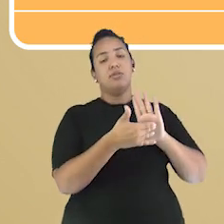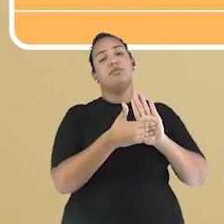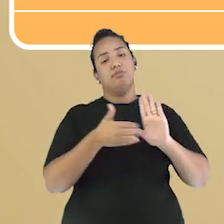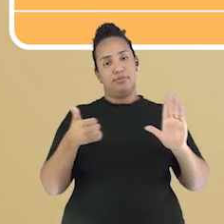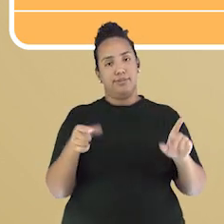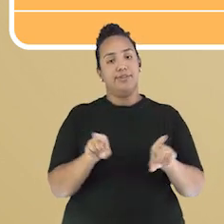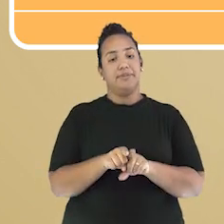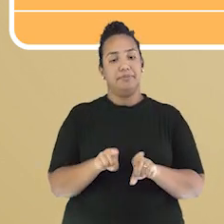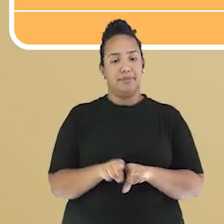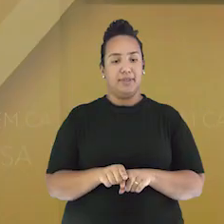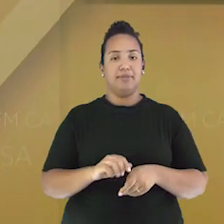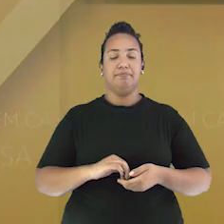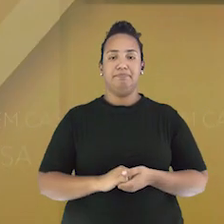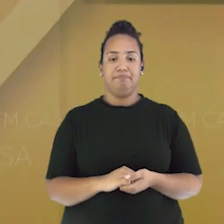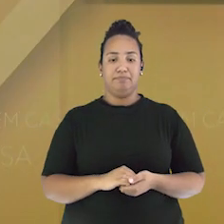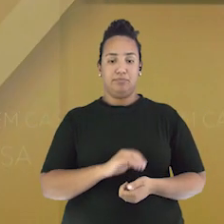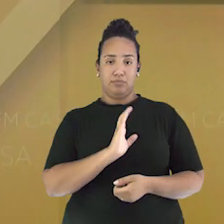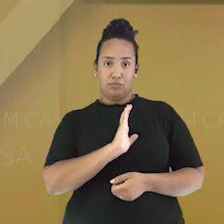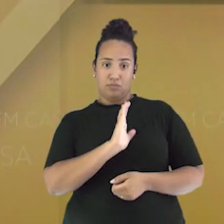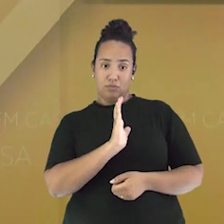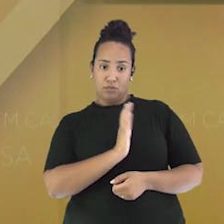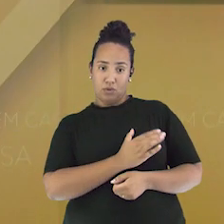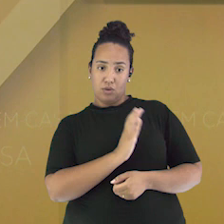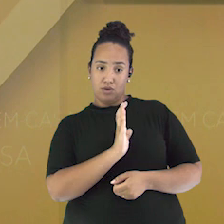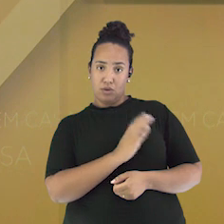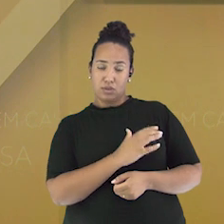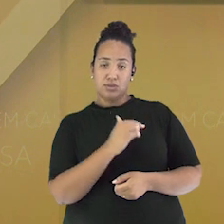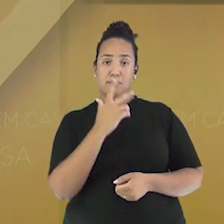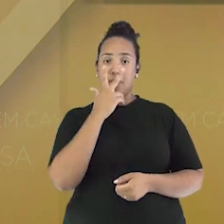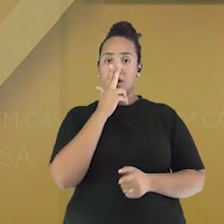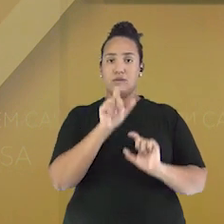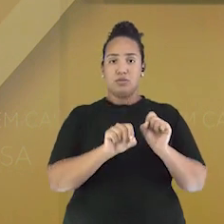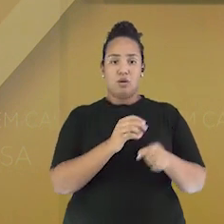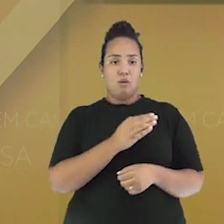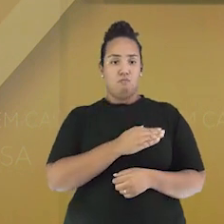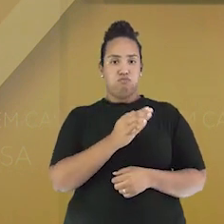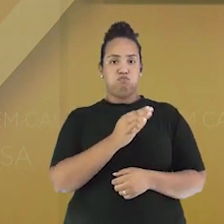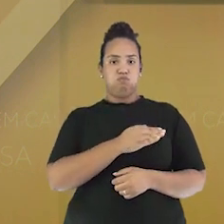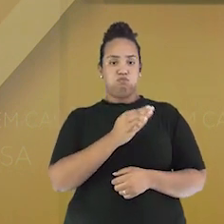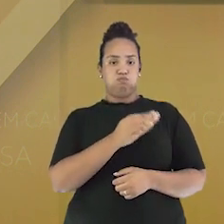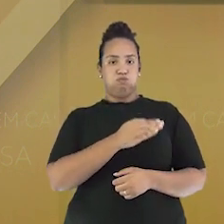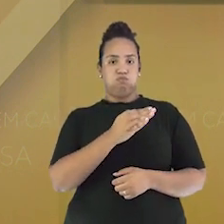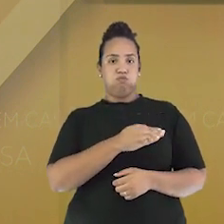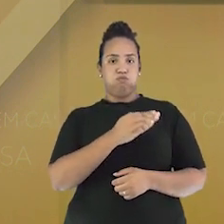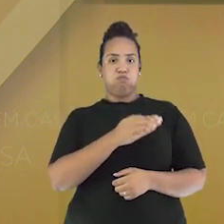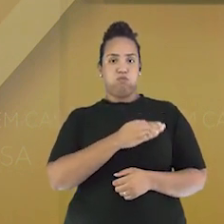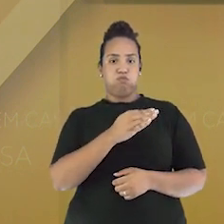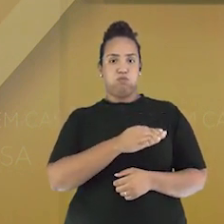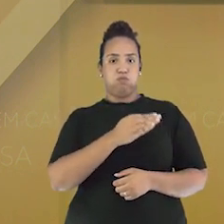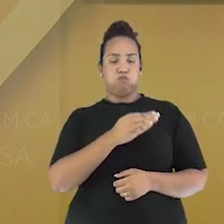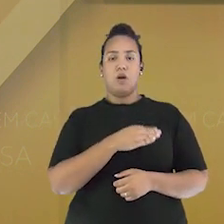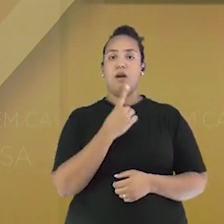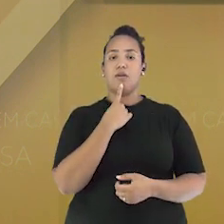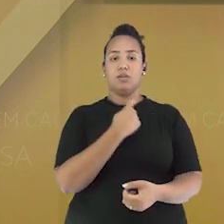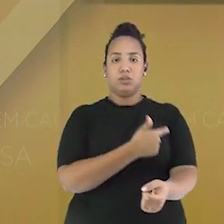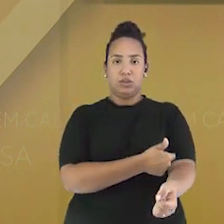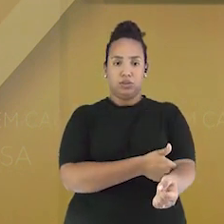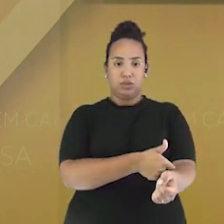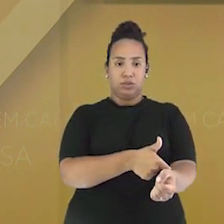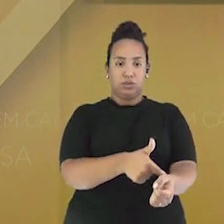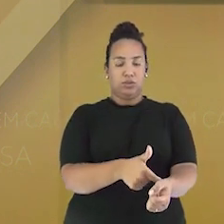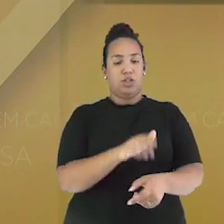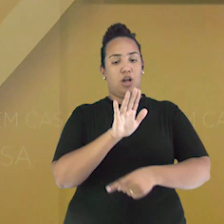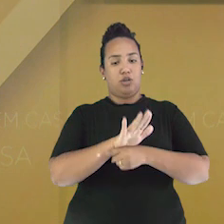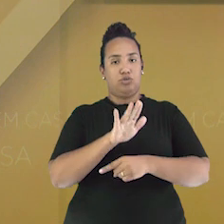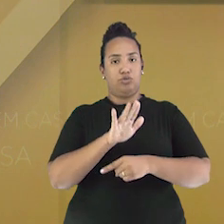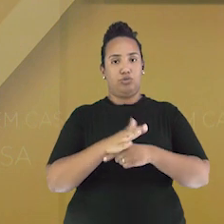nosso organismo. O coração funciona como uma bomba que impulsiona o sangue que irá percorrer